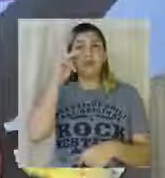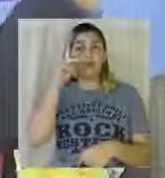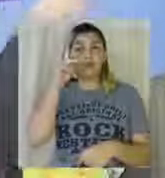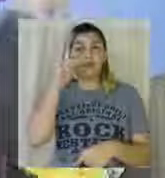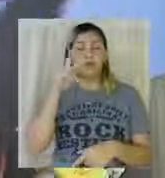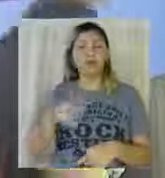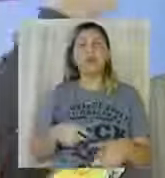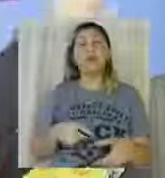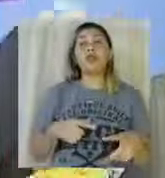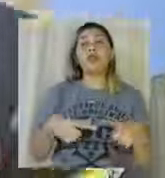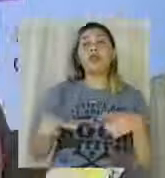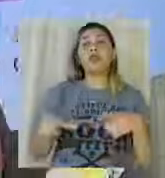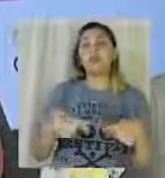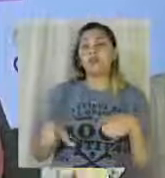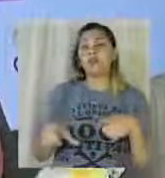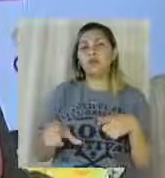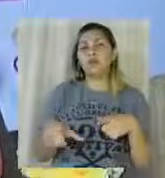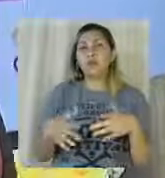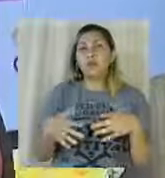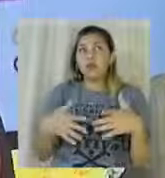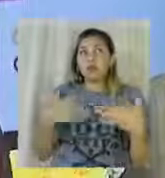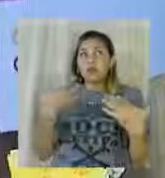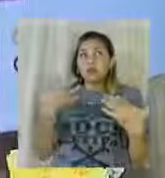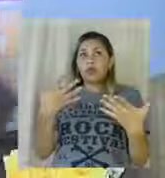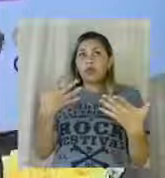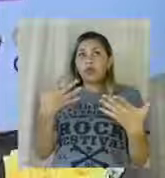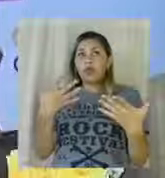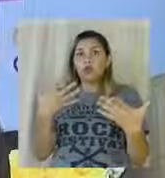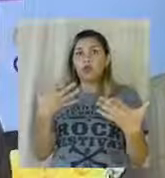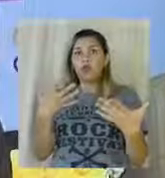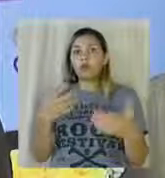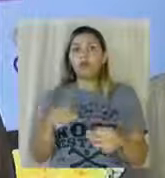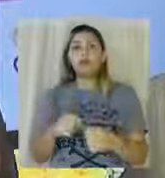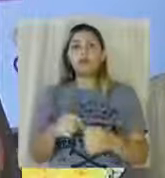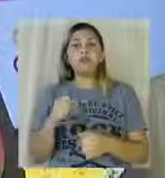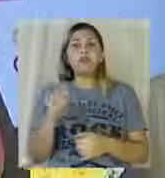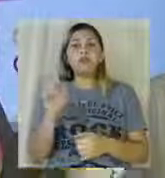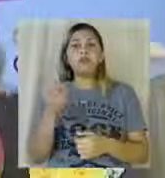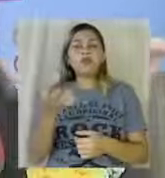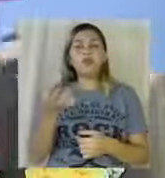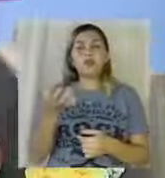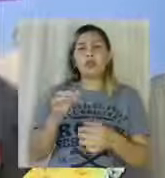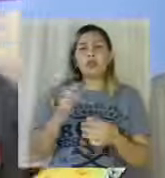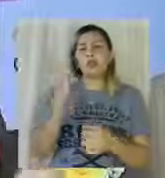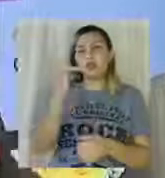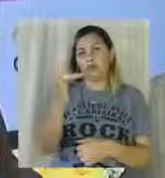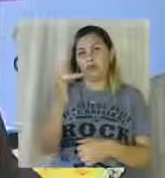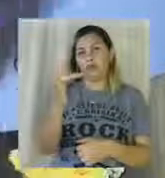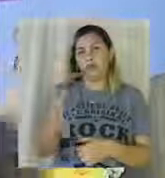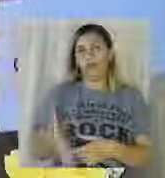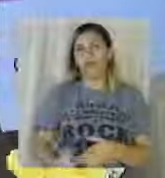trabalho assusta, é desafiador? Qual a expectativa que você tem para o mercado de trabalho?